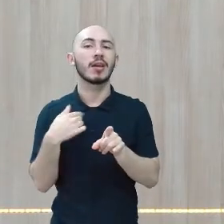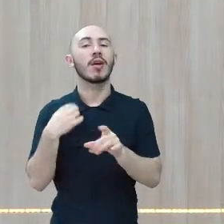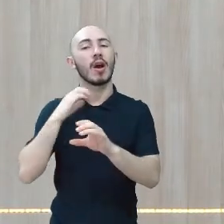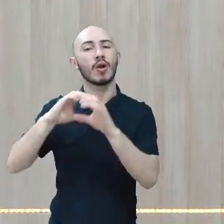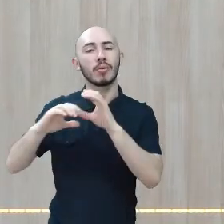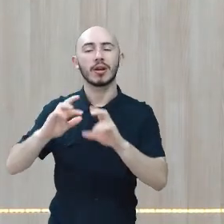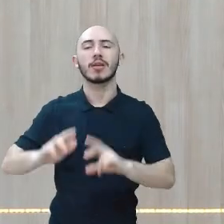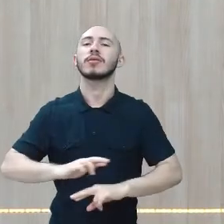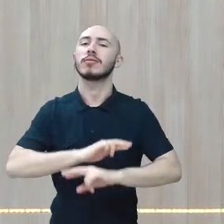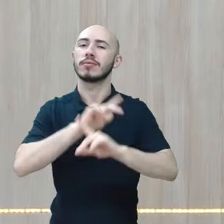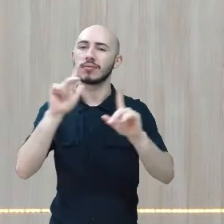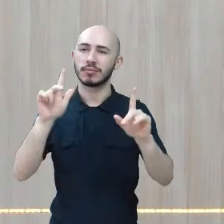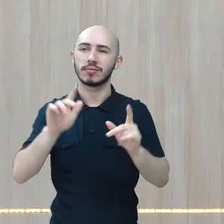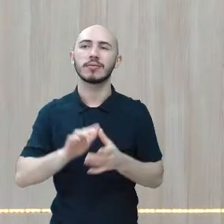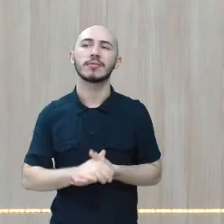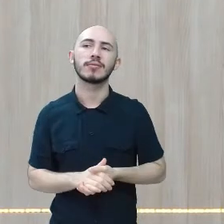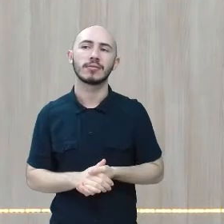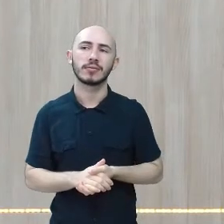comunicação?